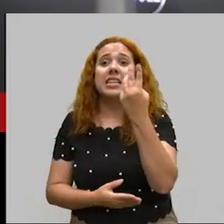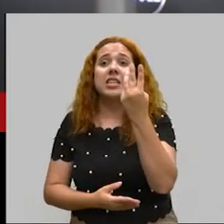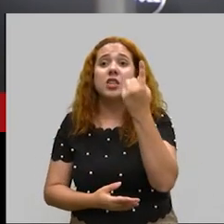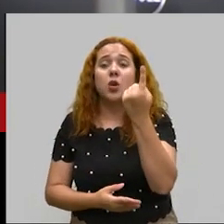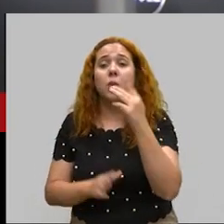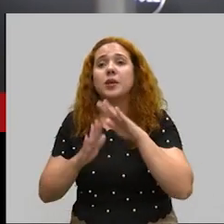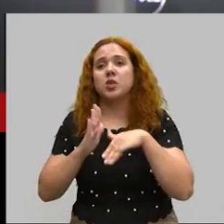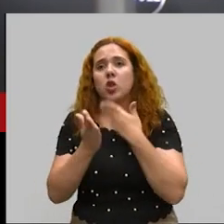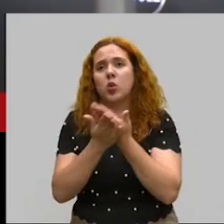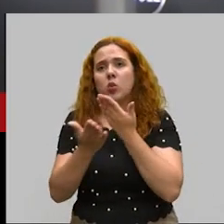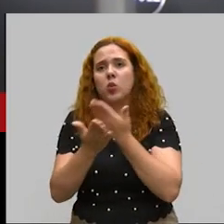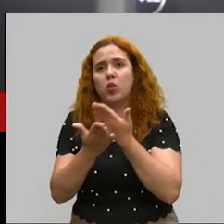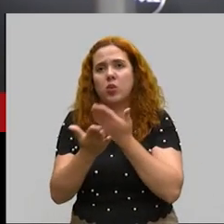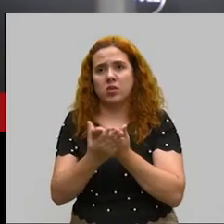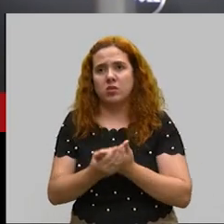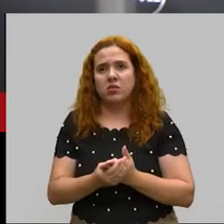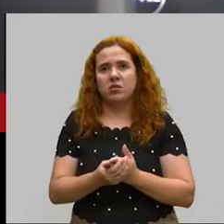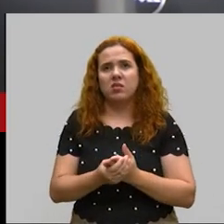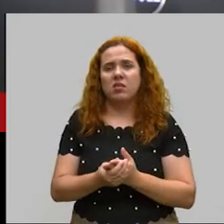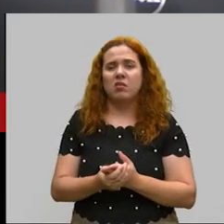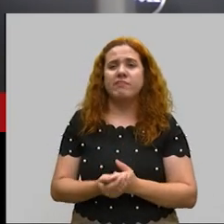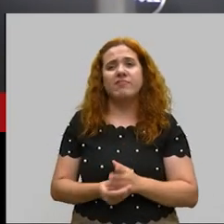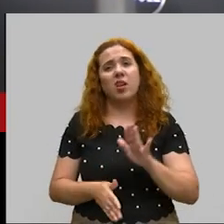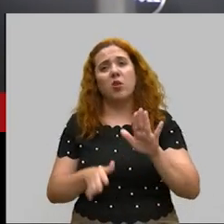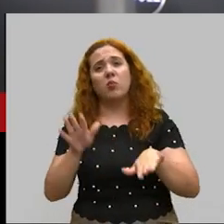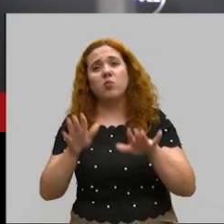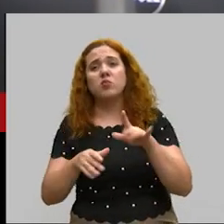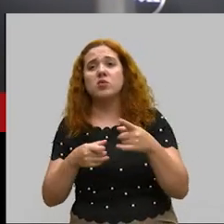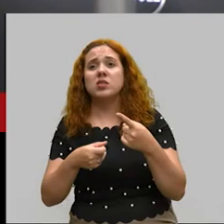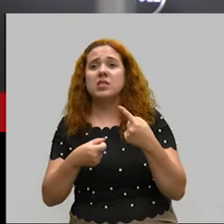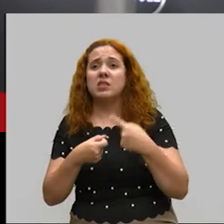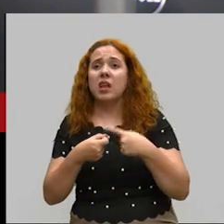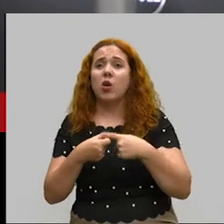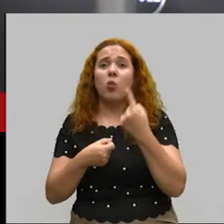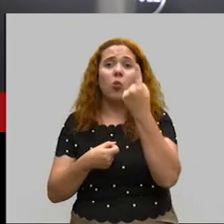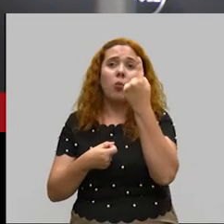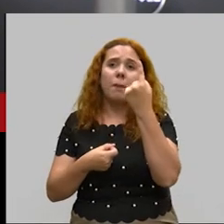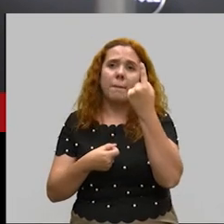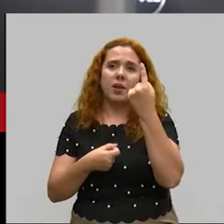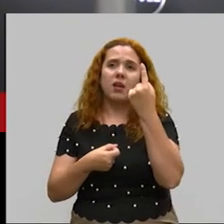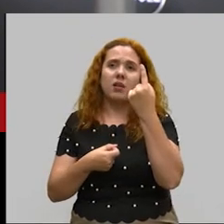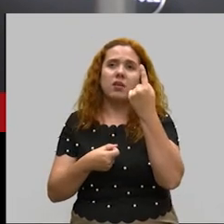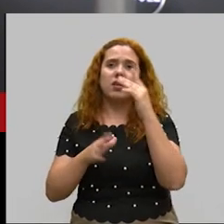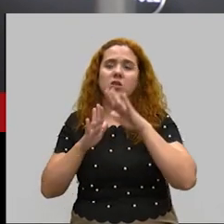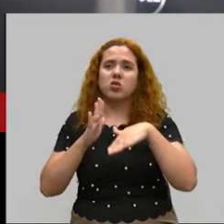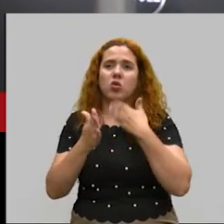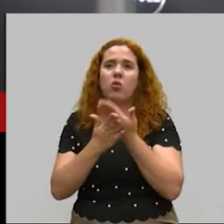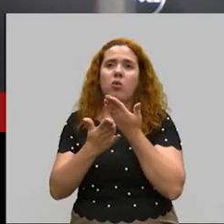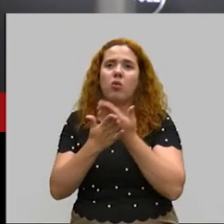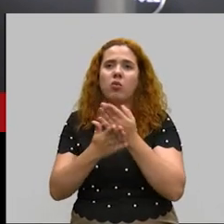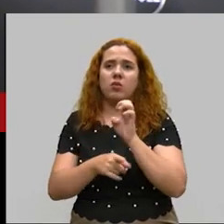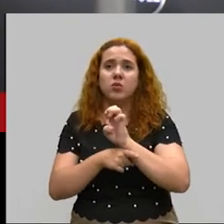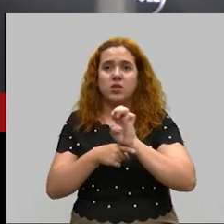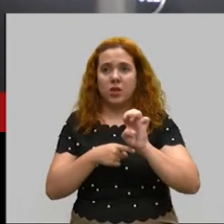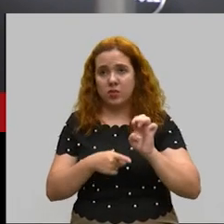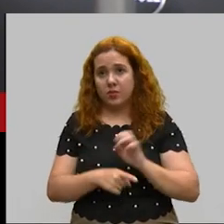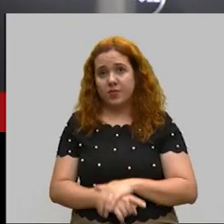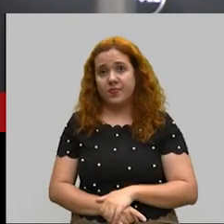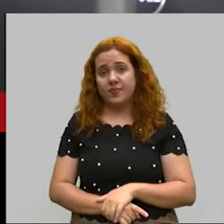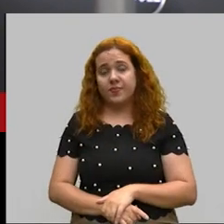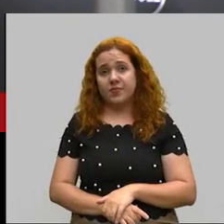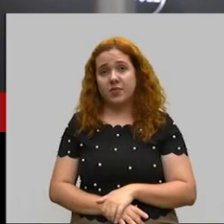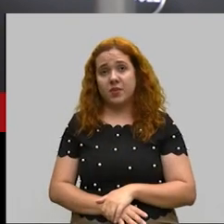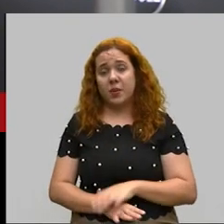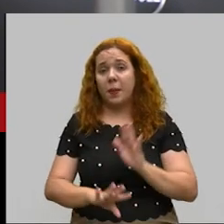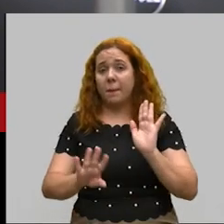municípios a maioria dos municípios tem uma escola estadual mas a gente tem muitas dificuldades e uma delas que